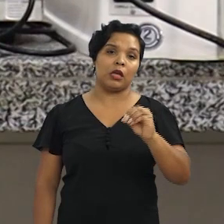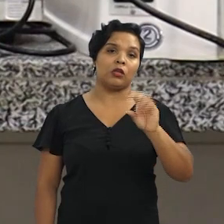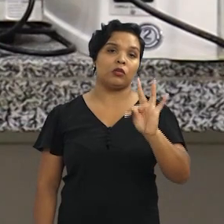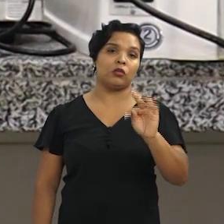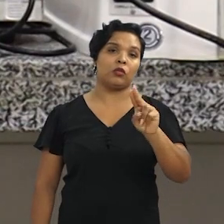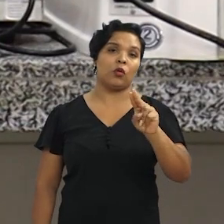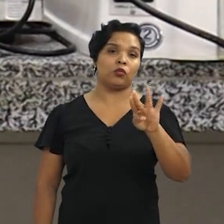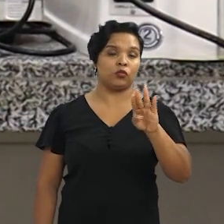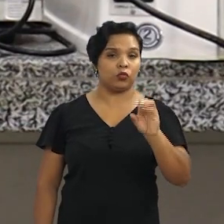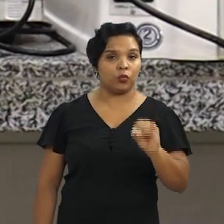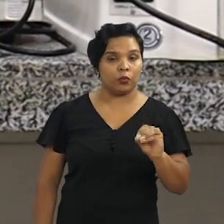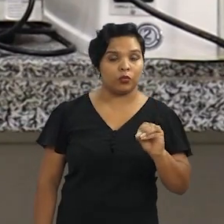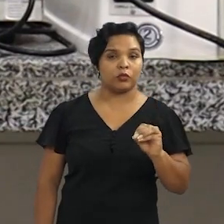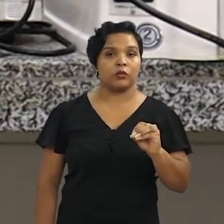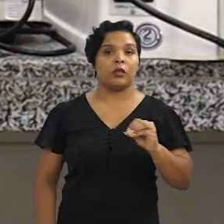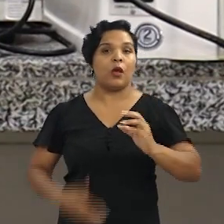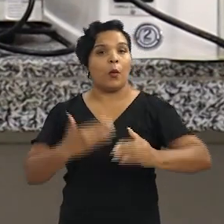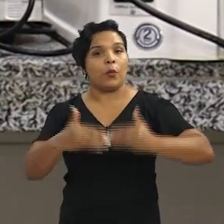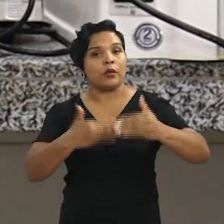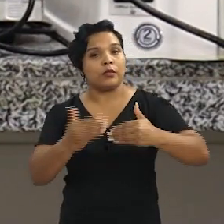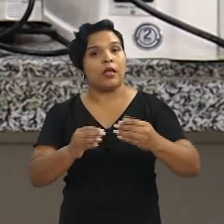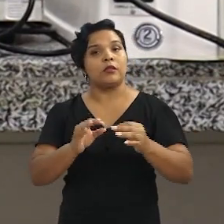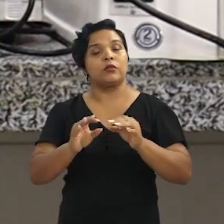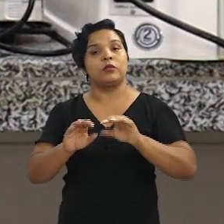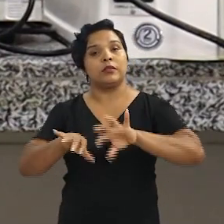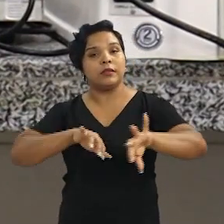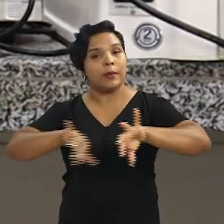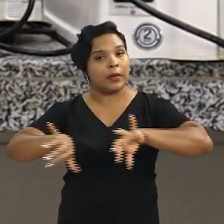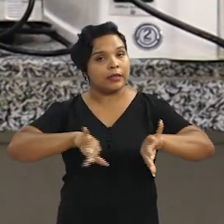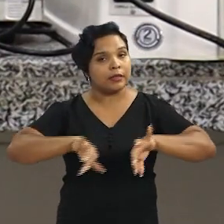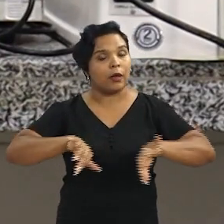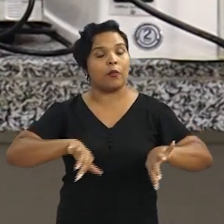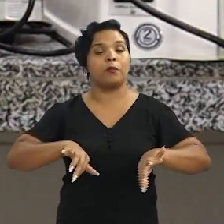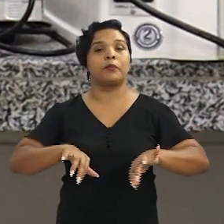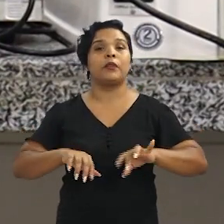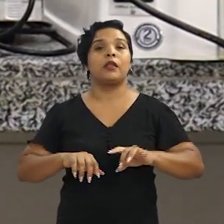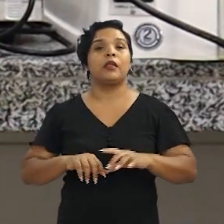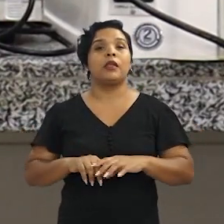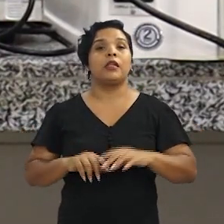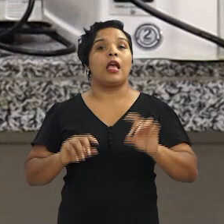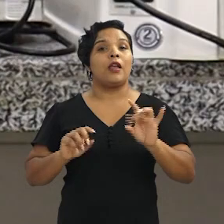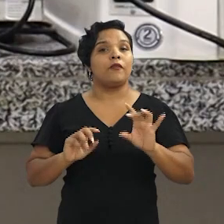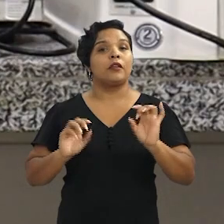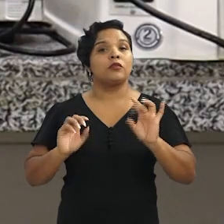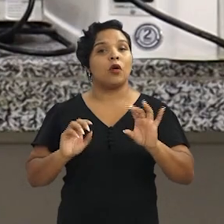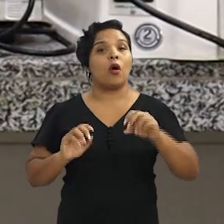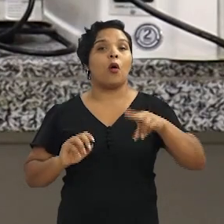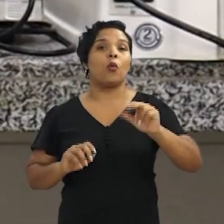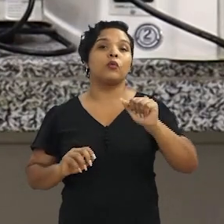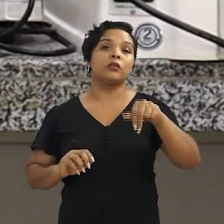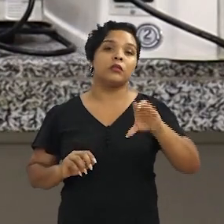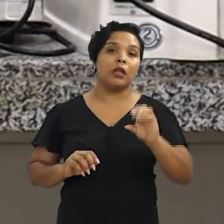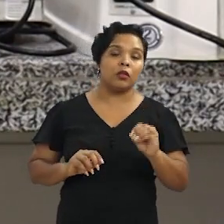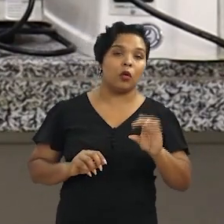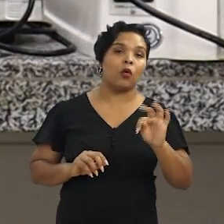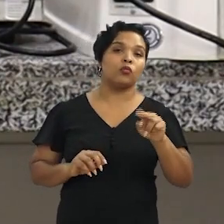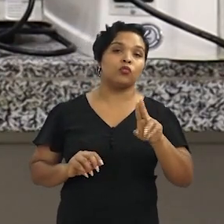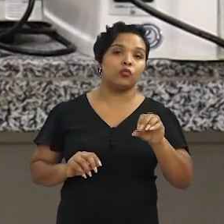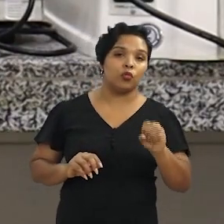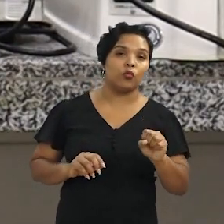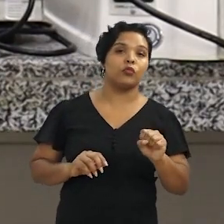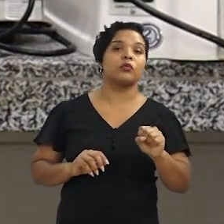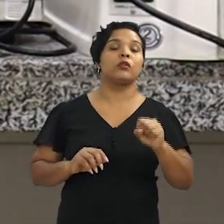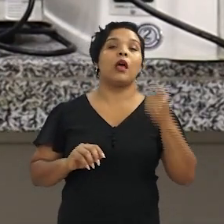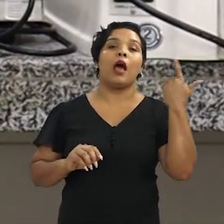gente permite que sedimente, né, então é um processo de separação, e a gente fica apenas com os nanotubos que estão realmente